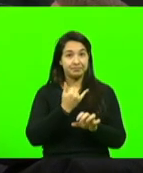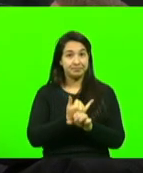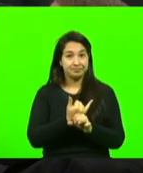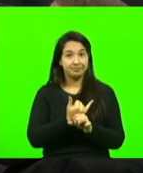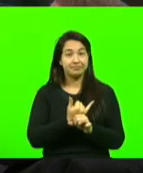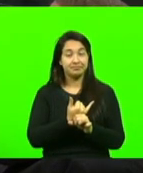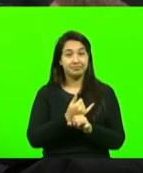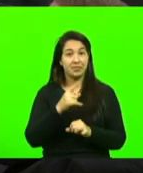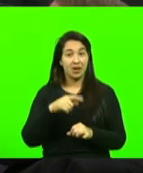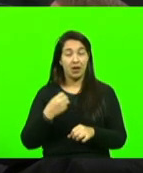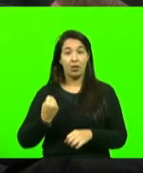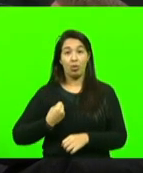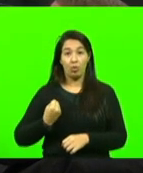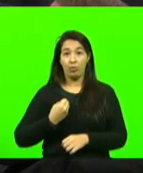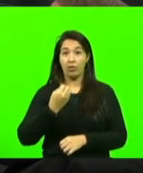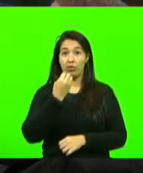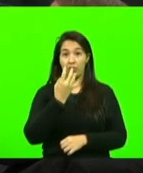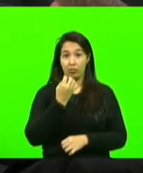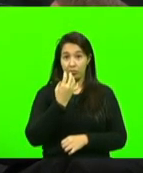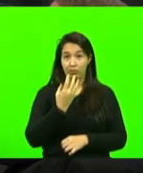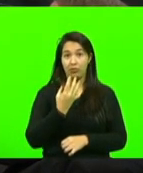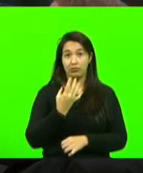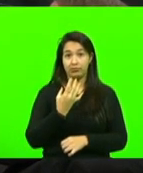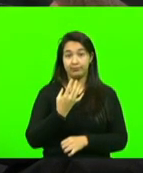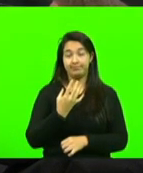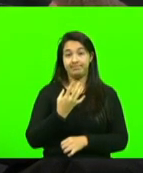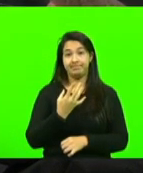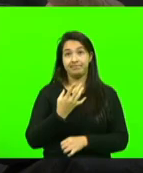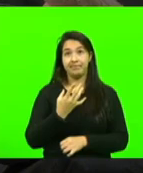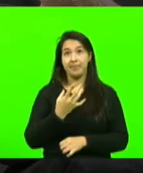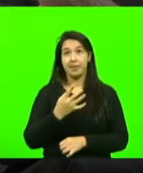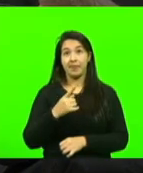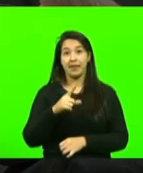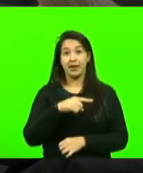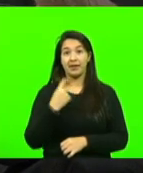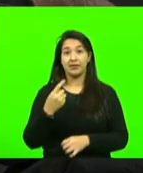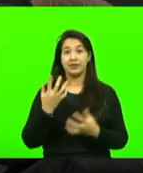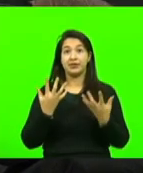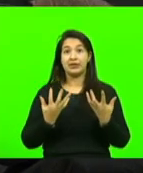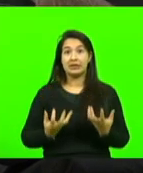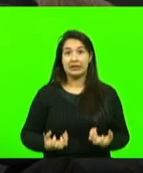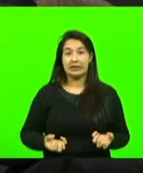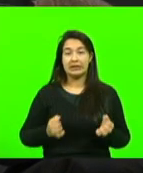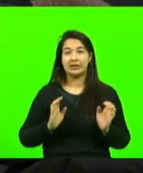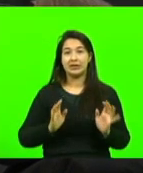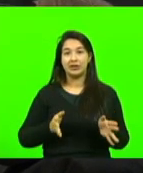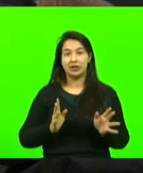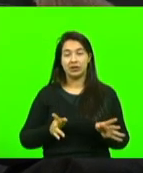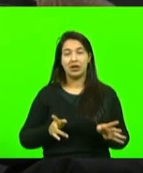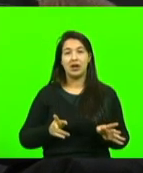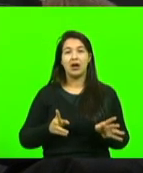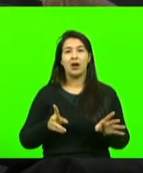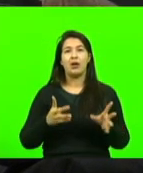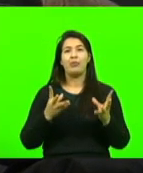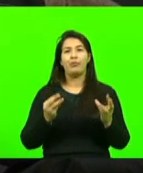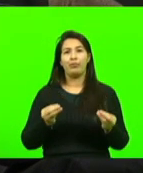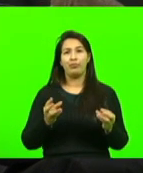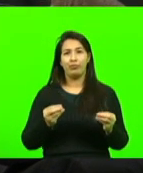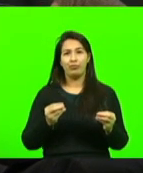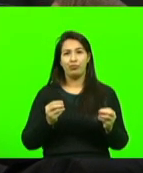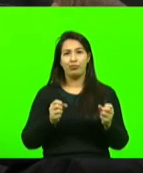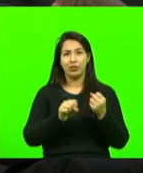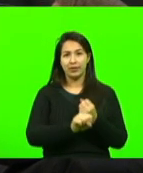dado que estamos exaustos exaustos com tantas reuniões virtuais audiências e lives